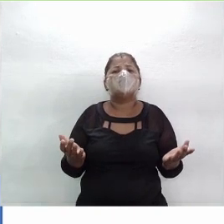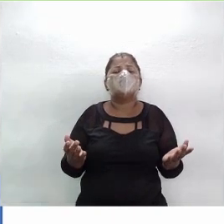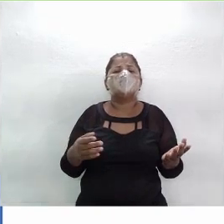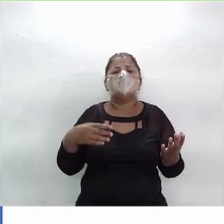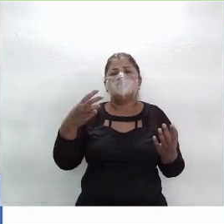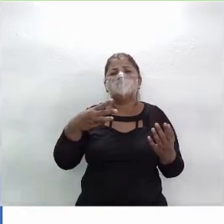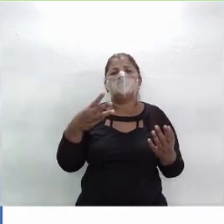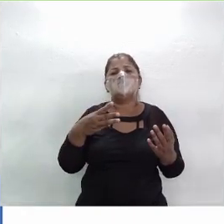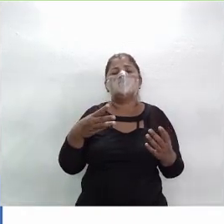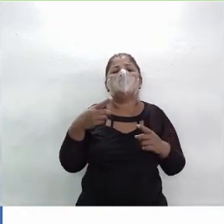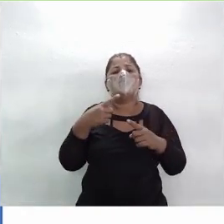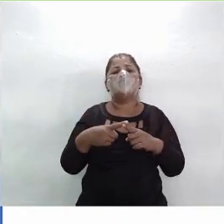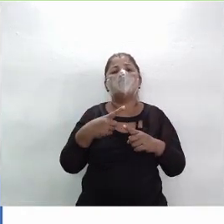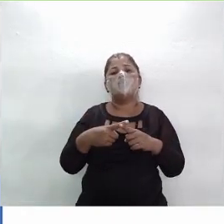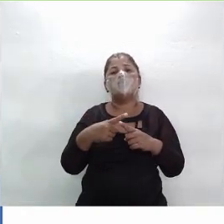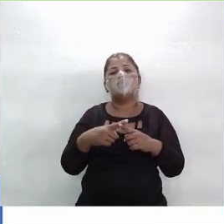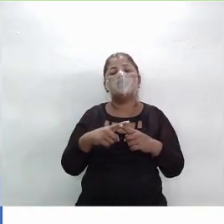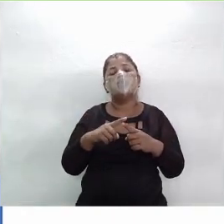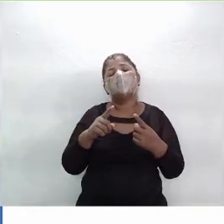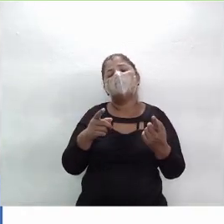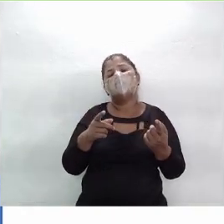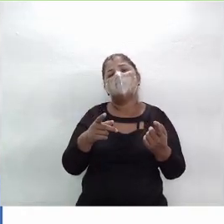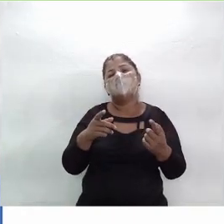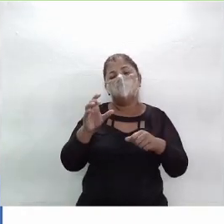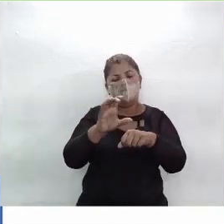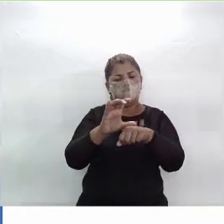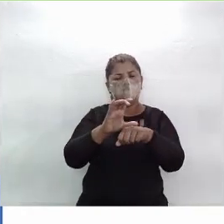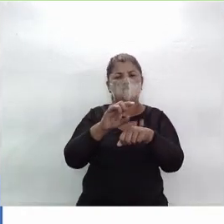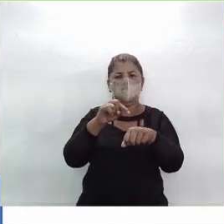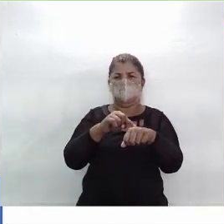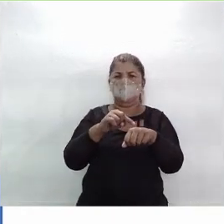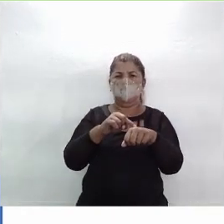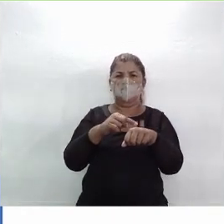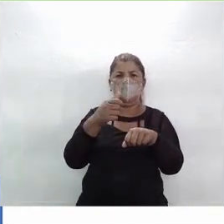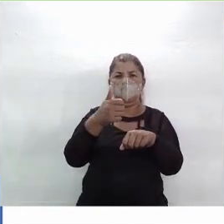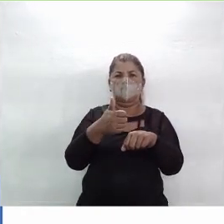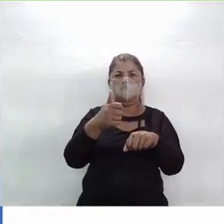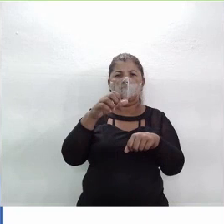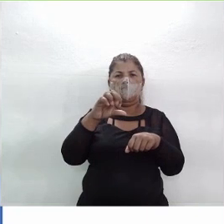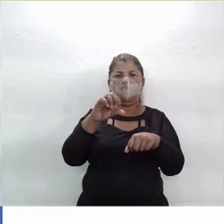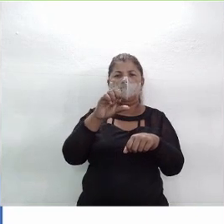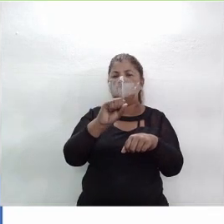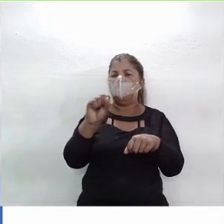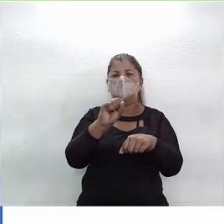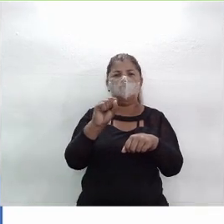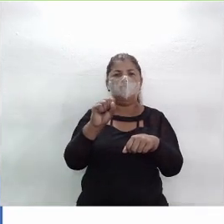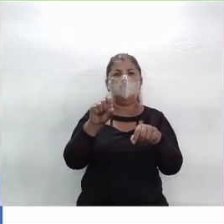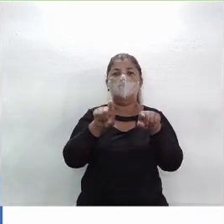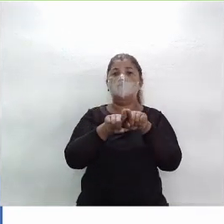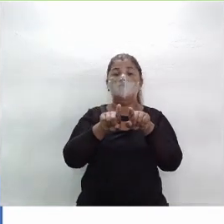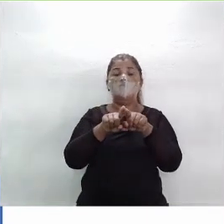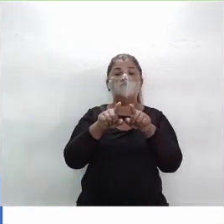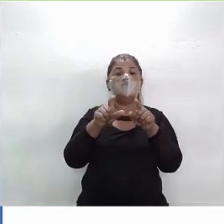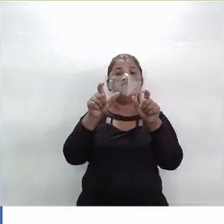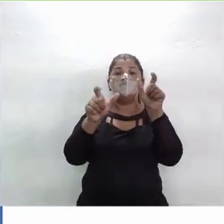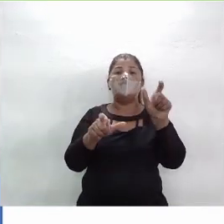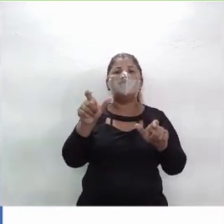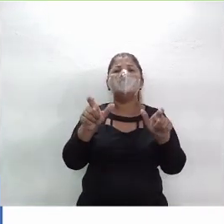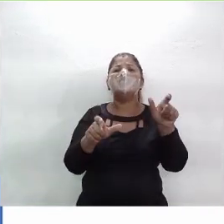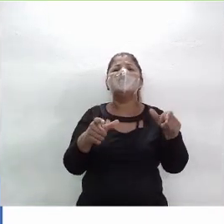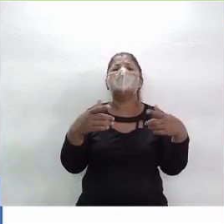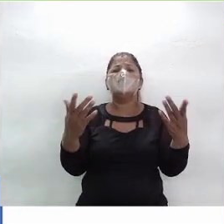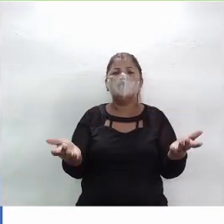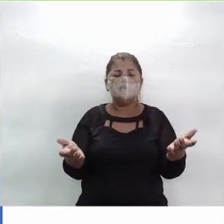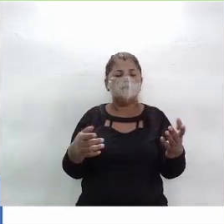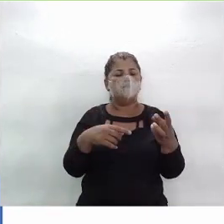éticos? O que é isso? Terceiro, por que denominamos a Constituição de 1988 como